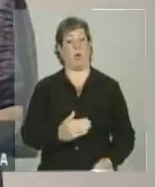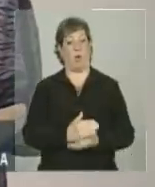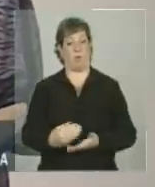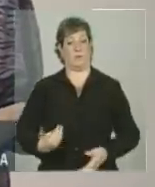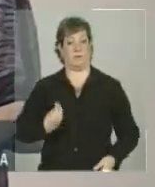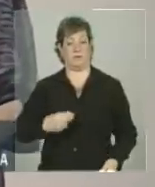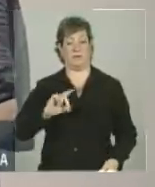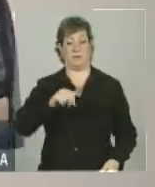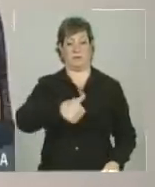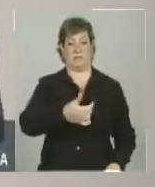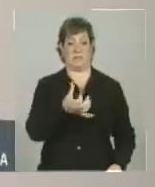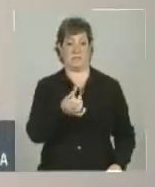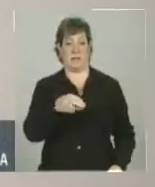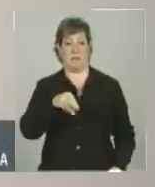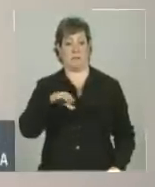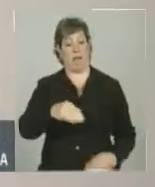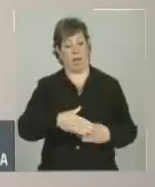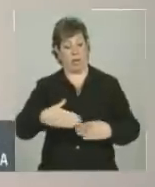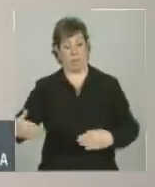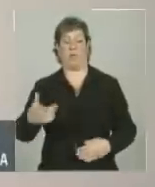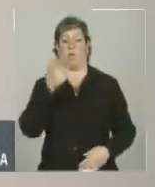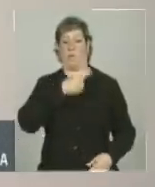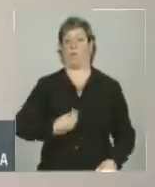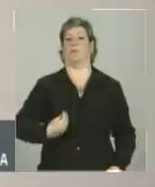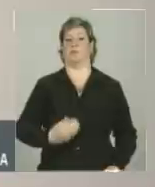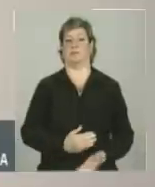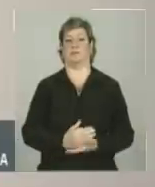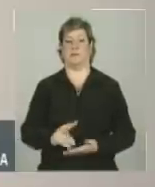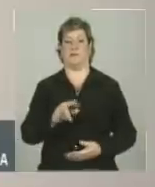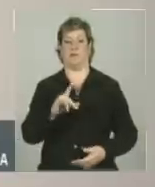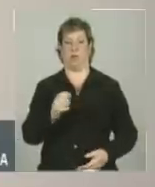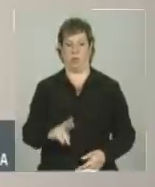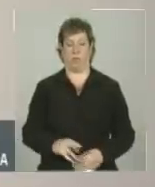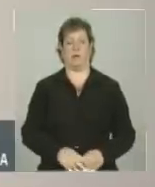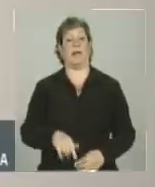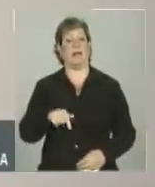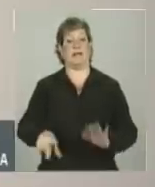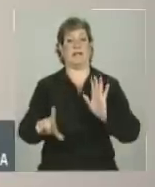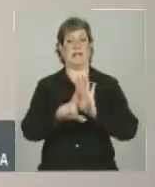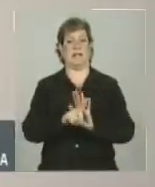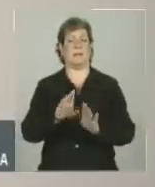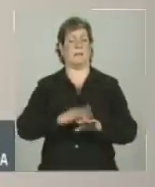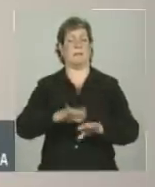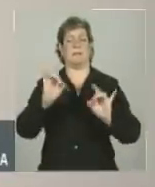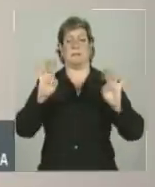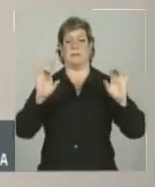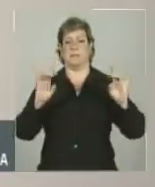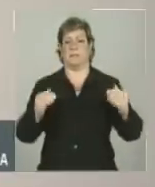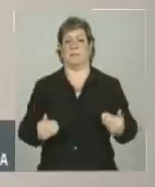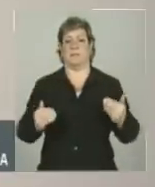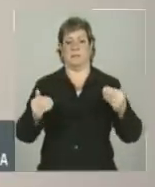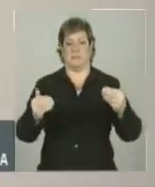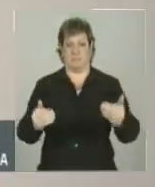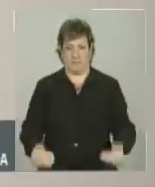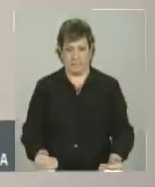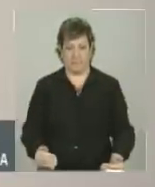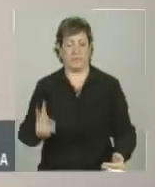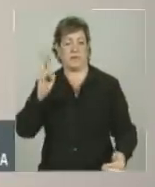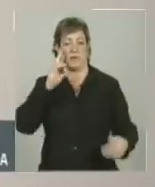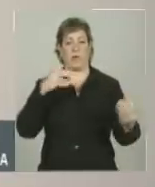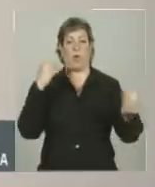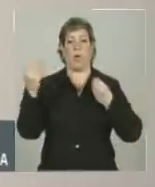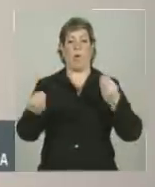dia 16 de maio próximo. Trata-se de uma das leis mais avançadas em matéria de acesso